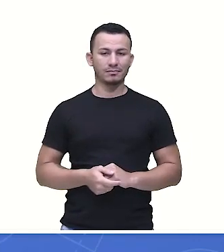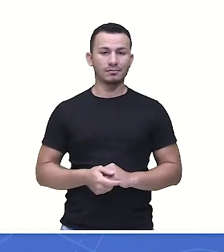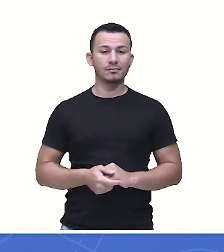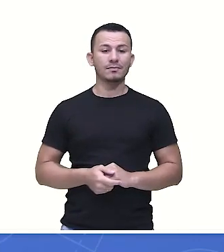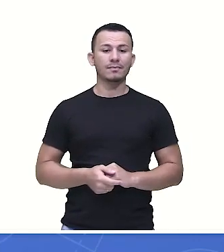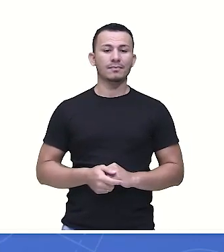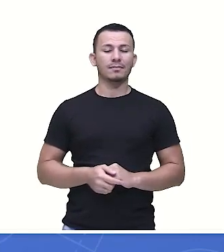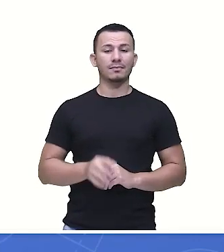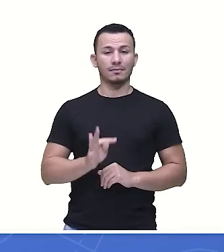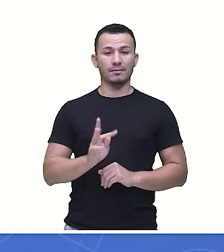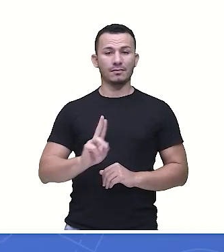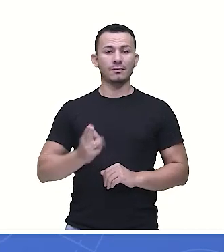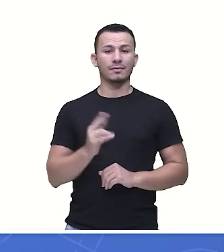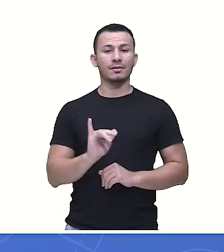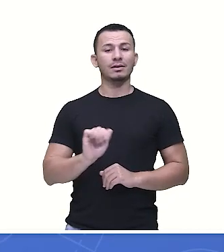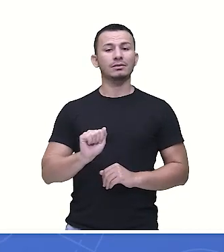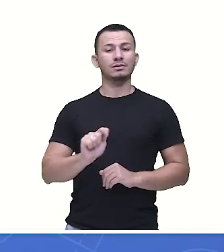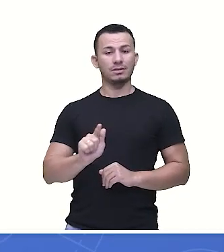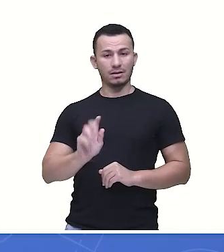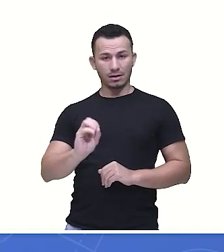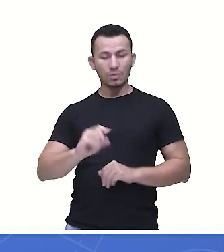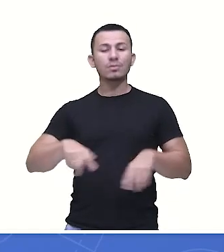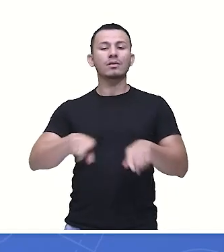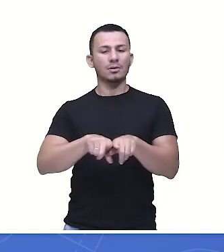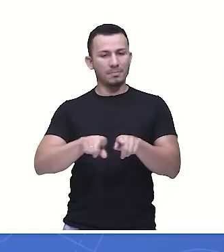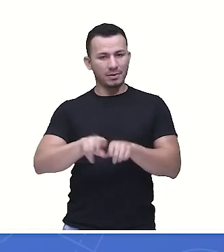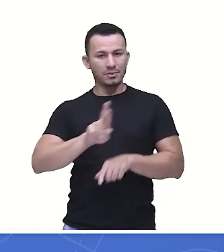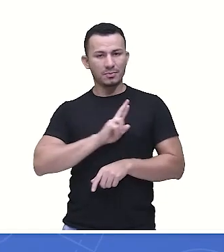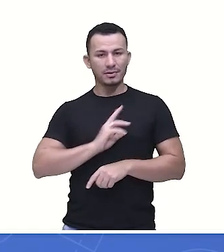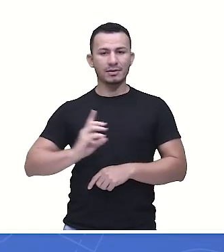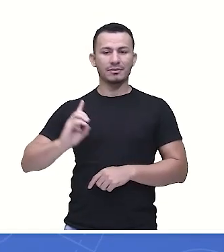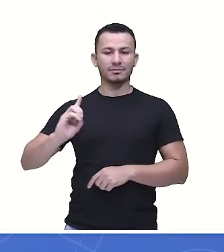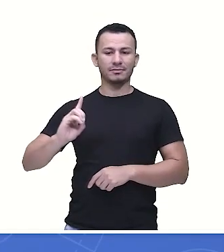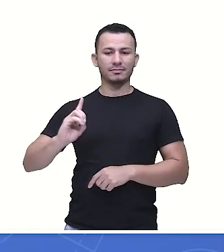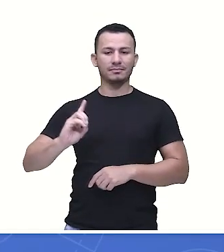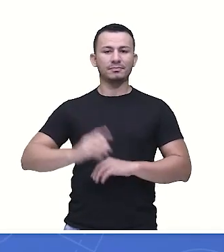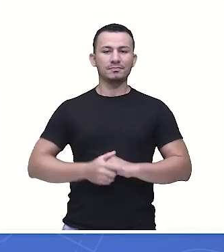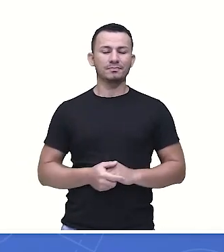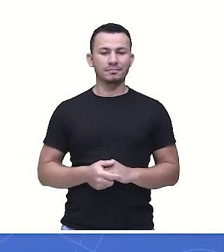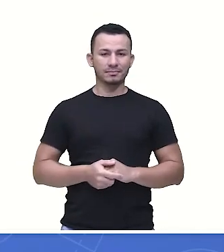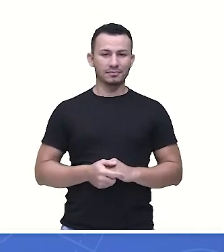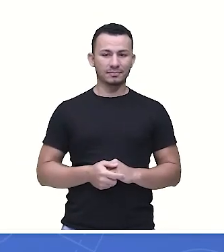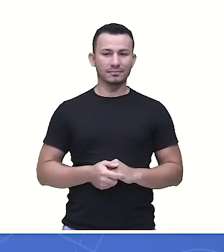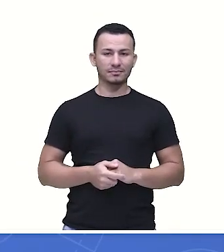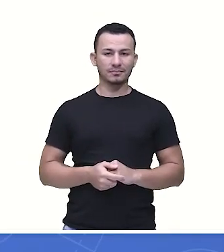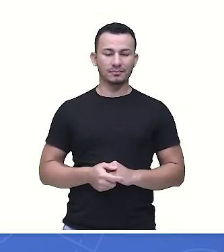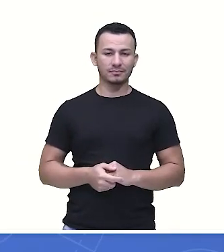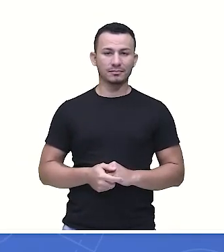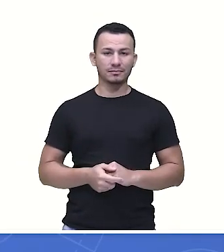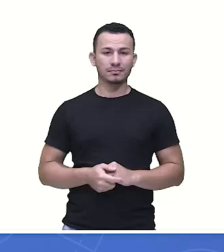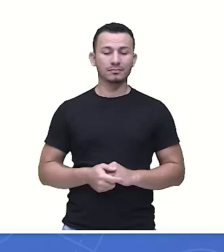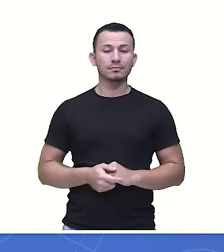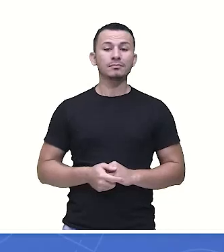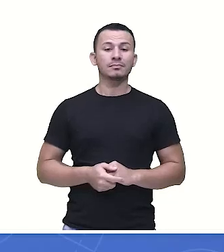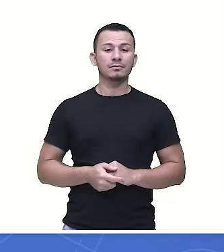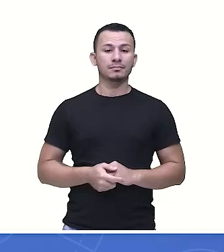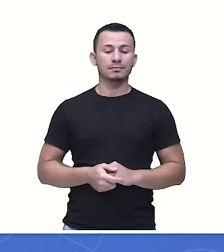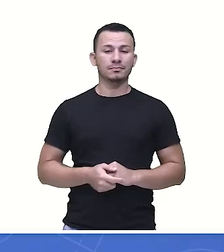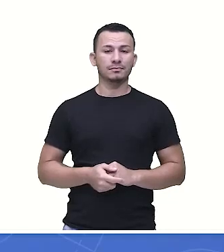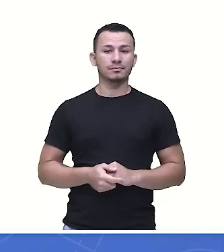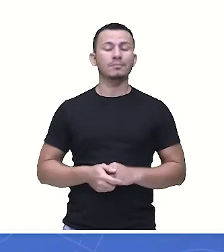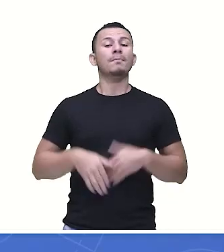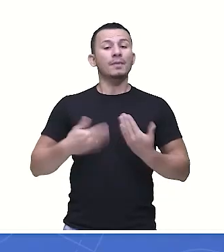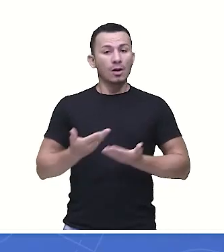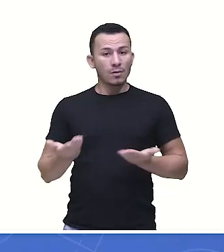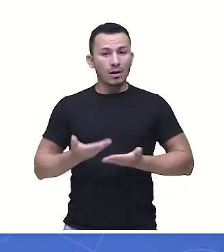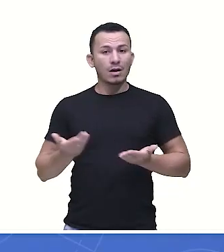Tiago também marcou a letra D, certo? Muito bem. E a questão 2, então vamos agora para a